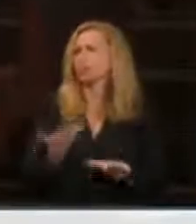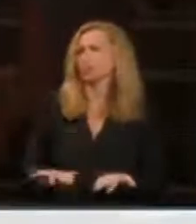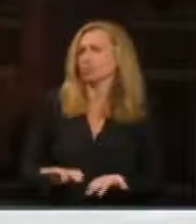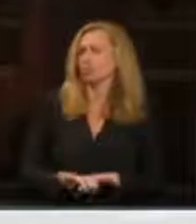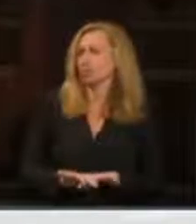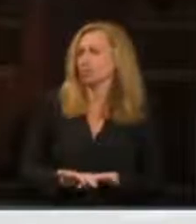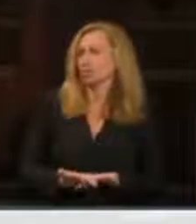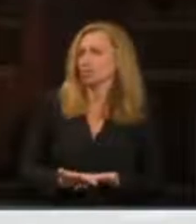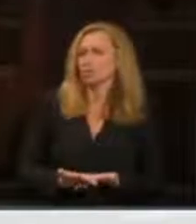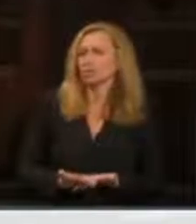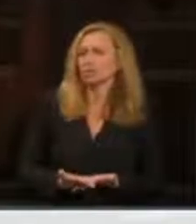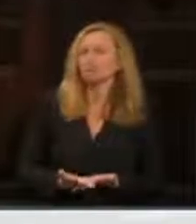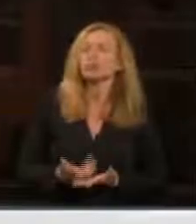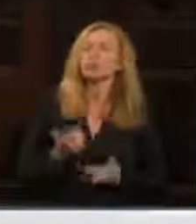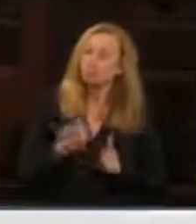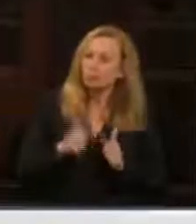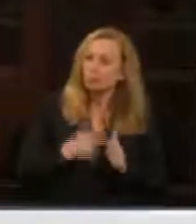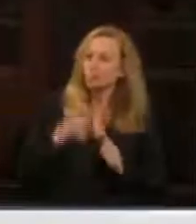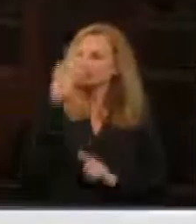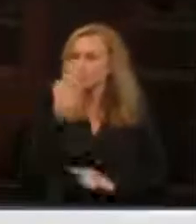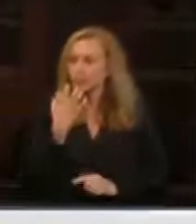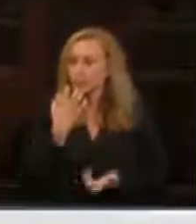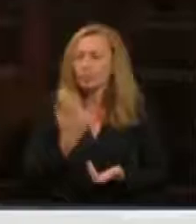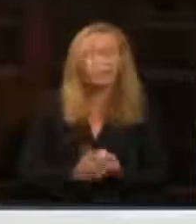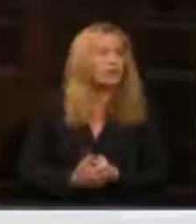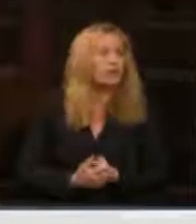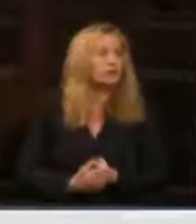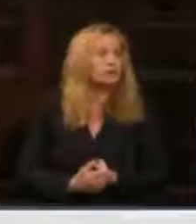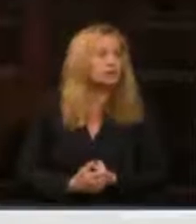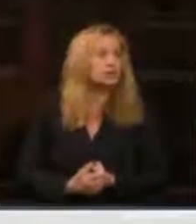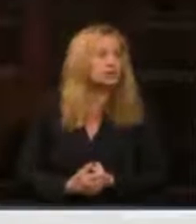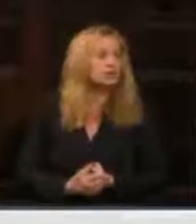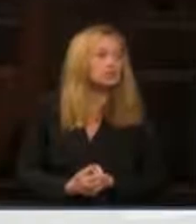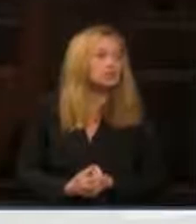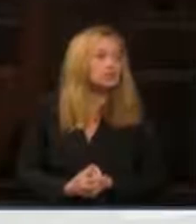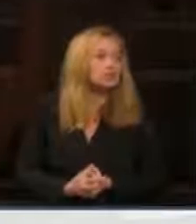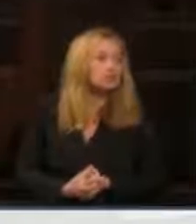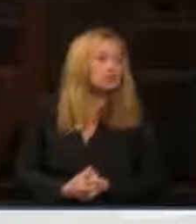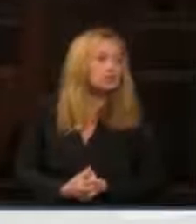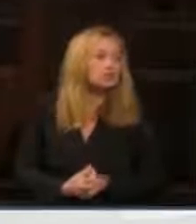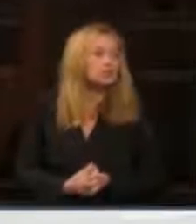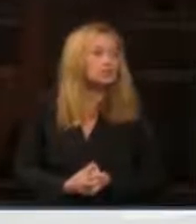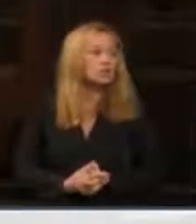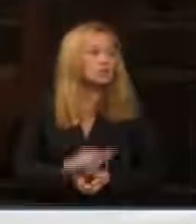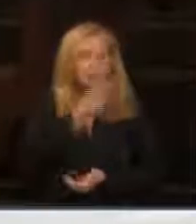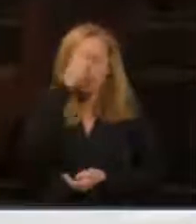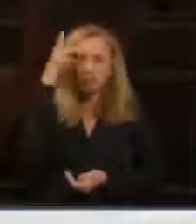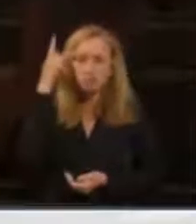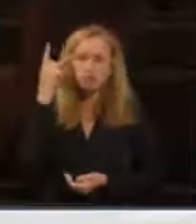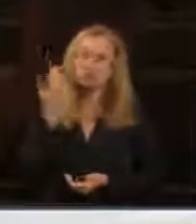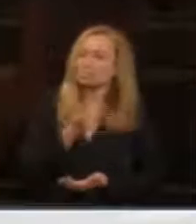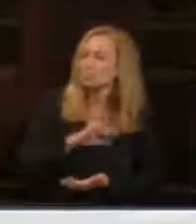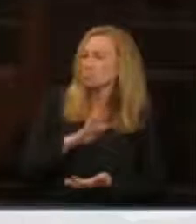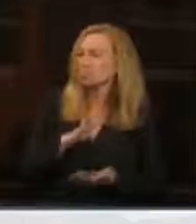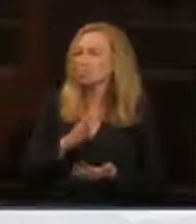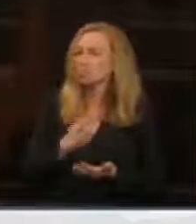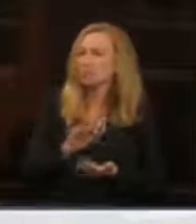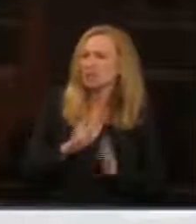Tem um problema muito grave de considerar que pessoas sejam mais ou